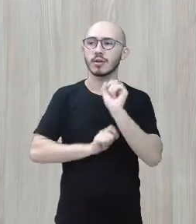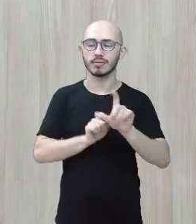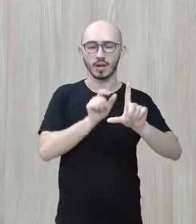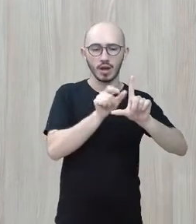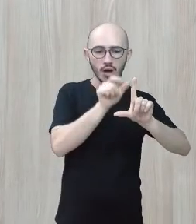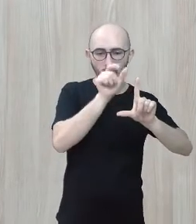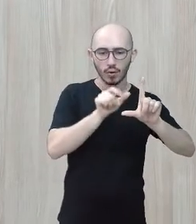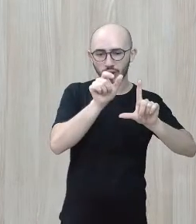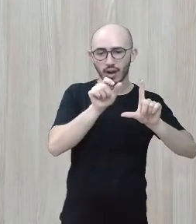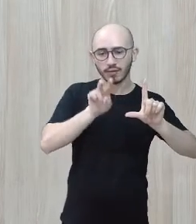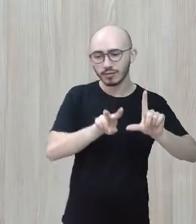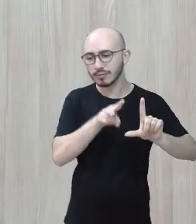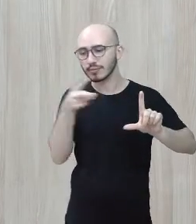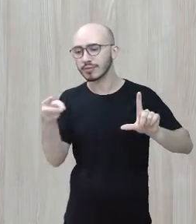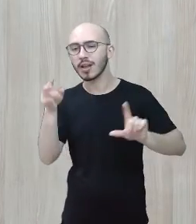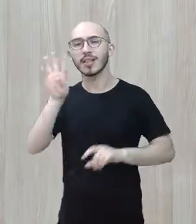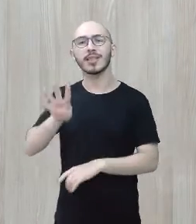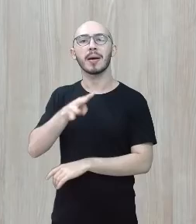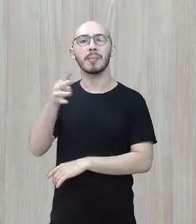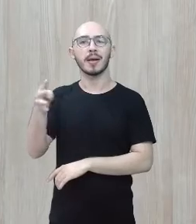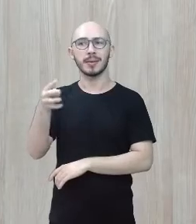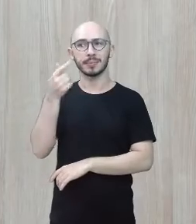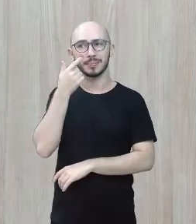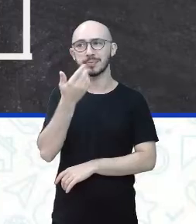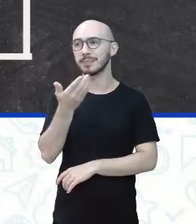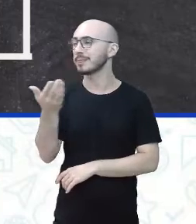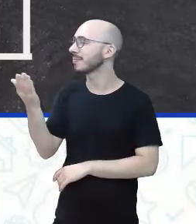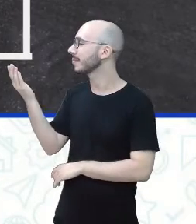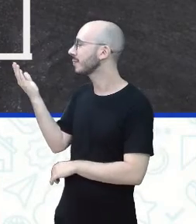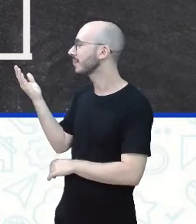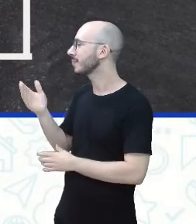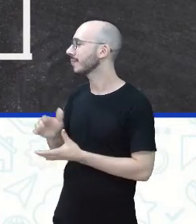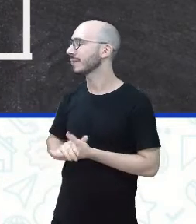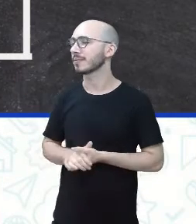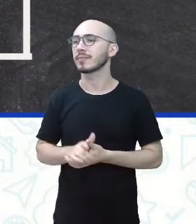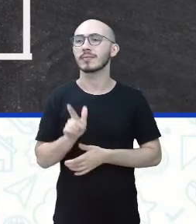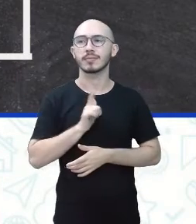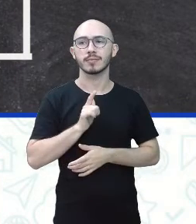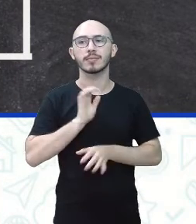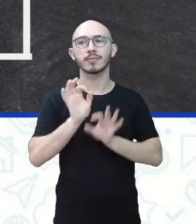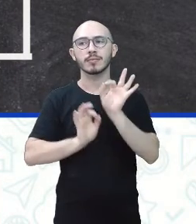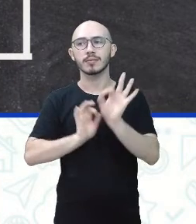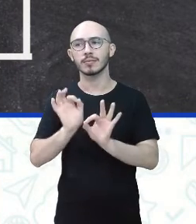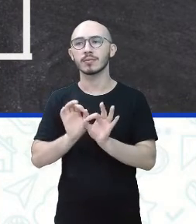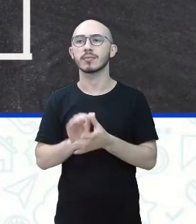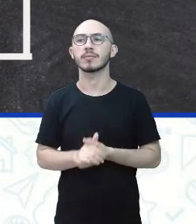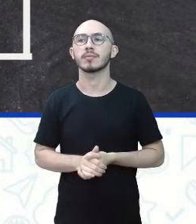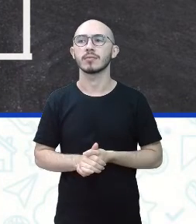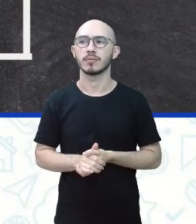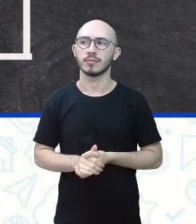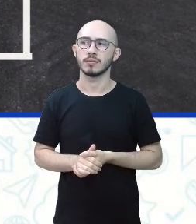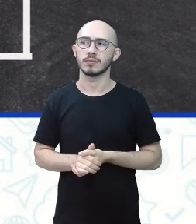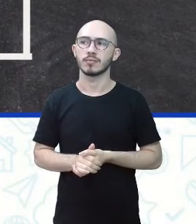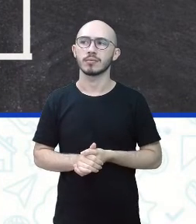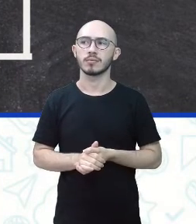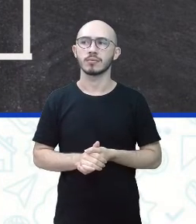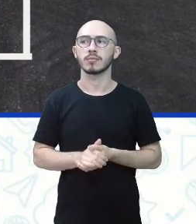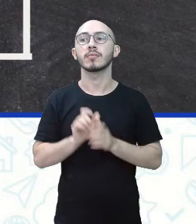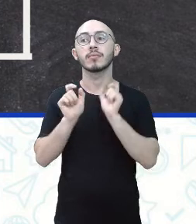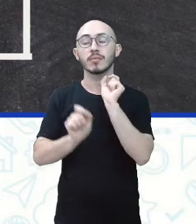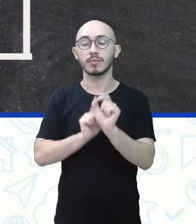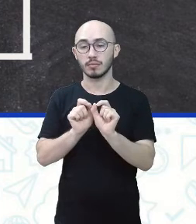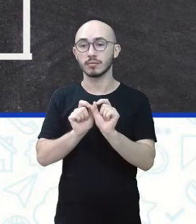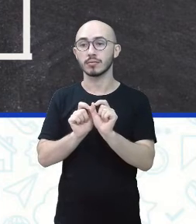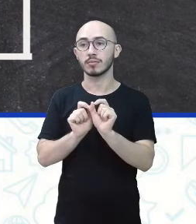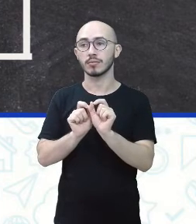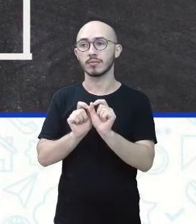do gráfico e transformando agora numa tabela, né? Então, a gente vai seguir aquela ordem, colocando aqui na primeira coluna quais são as redes